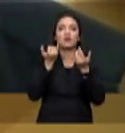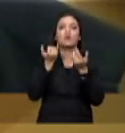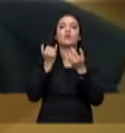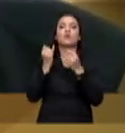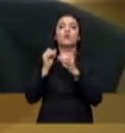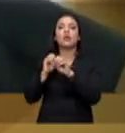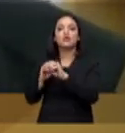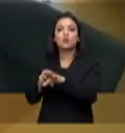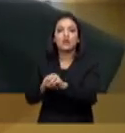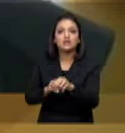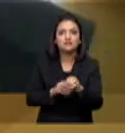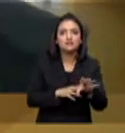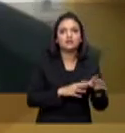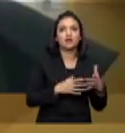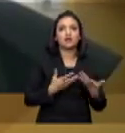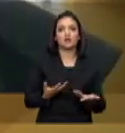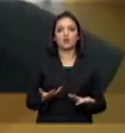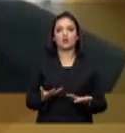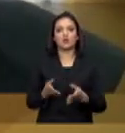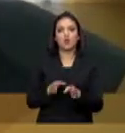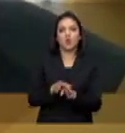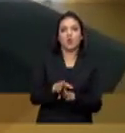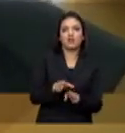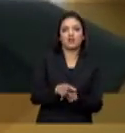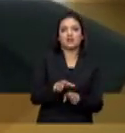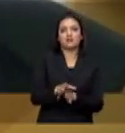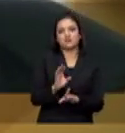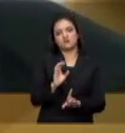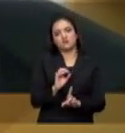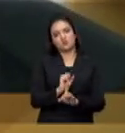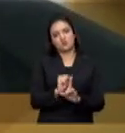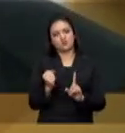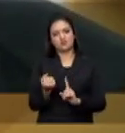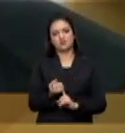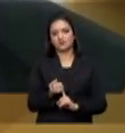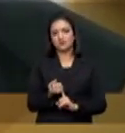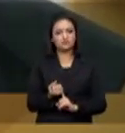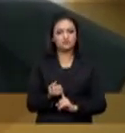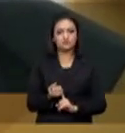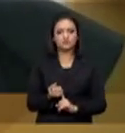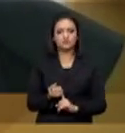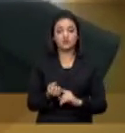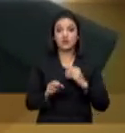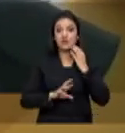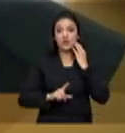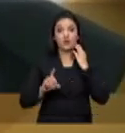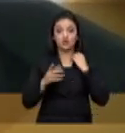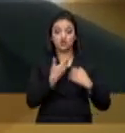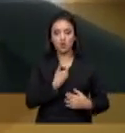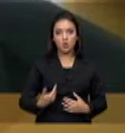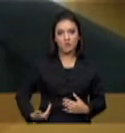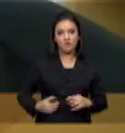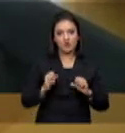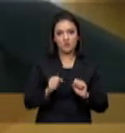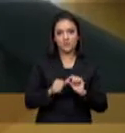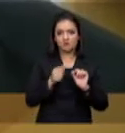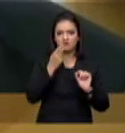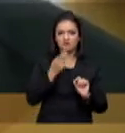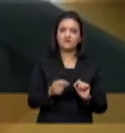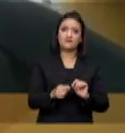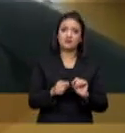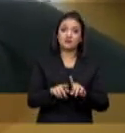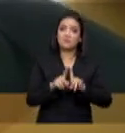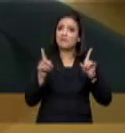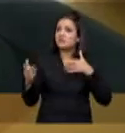educativo, informativo e de orientação social. Não obrigatoriamente feita apenas pelo Estado, mas por qualquer entidade